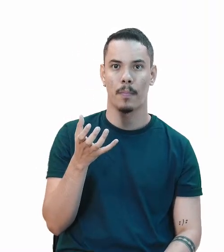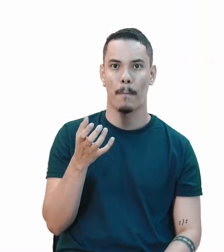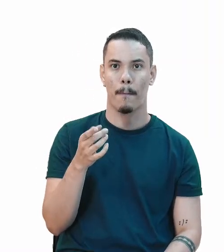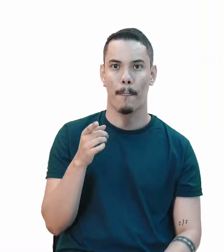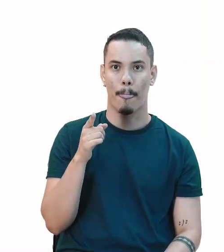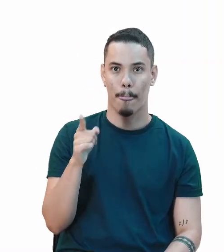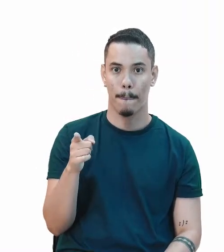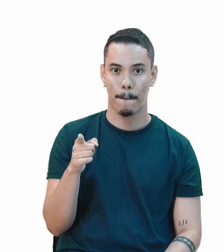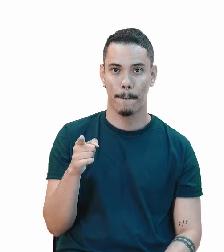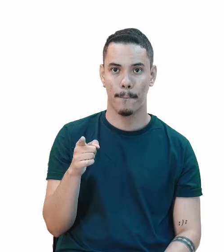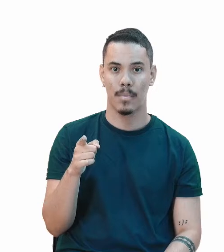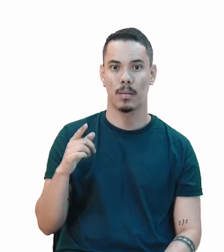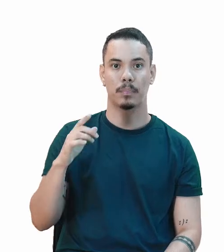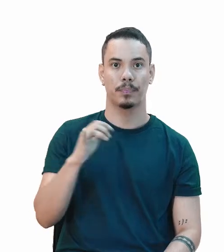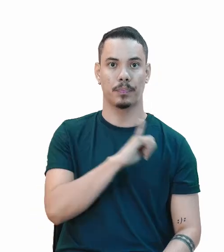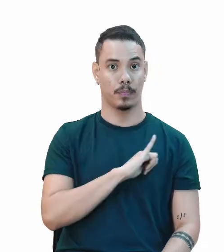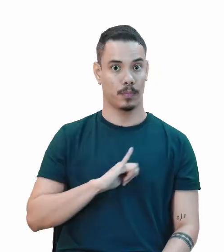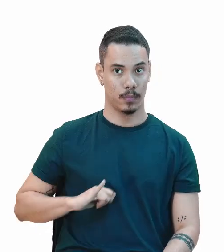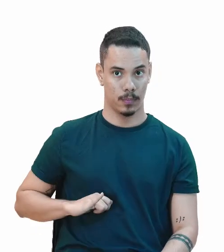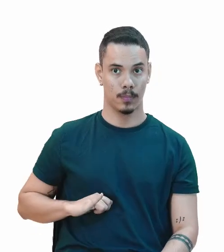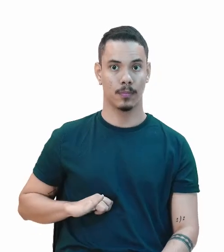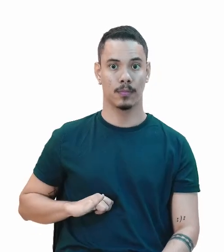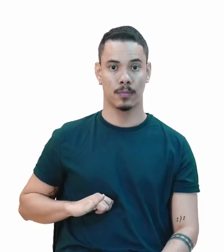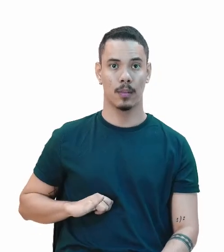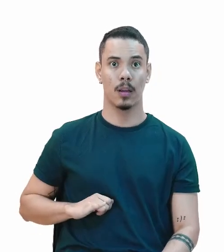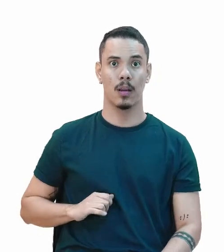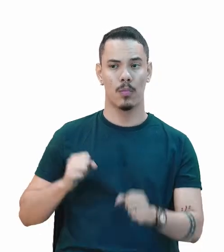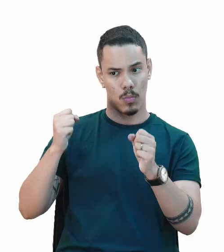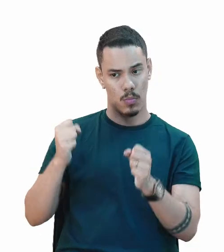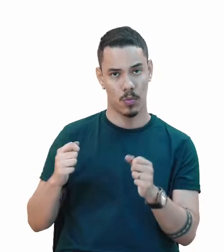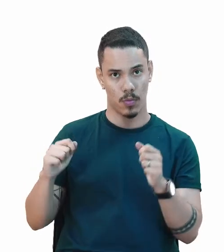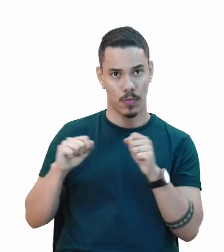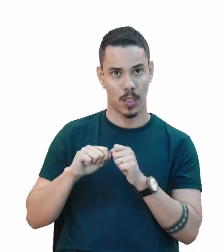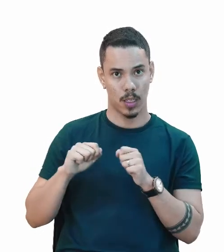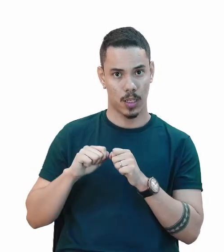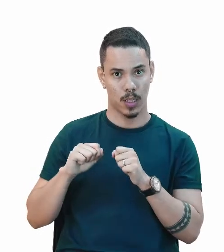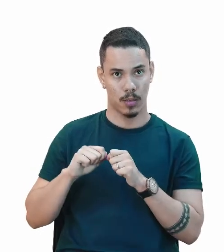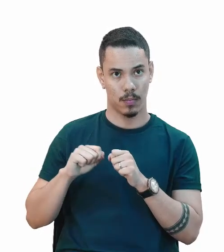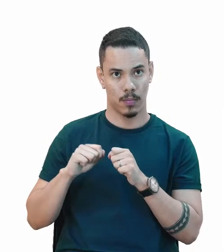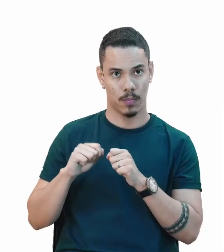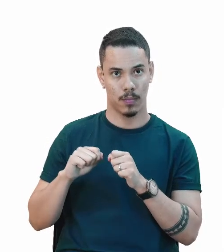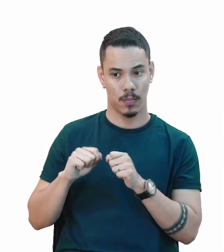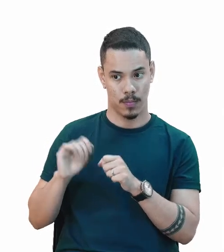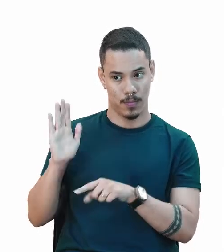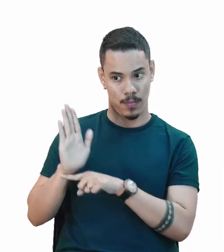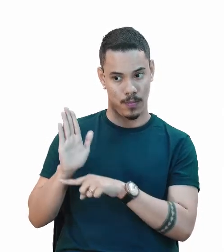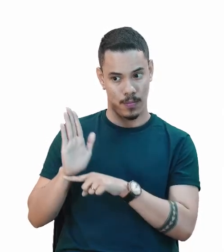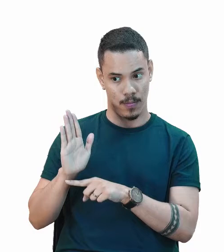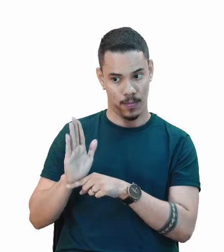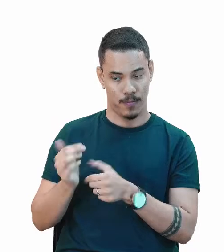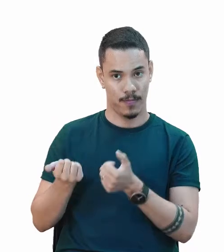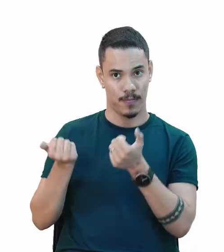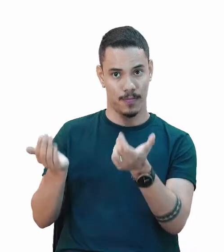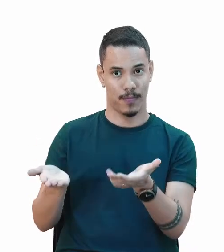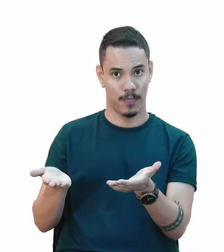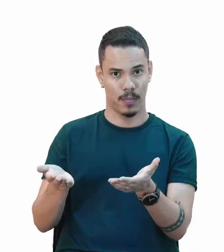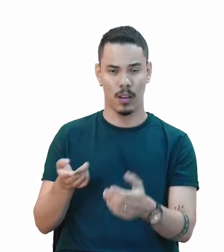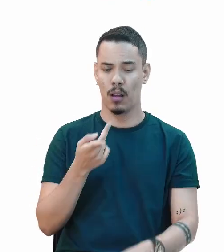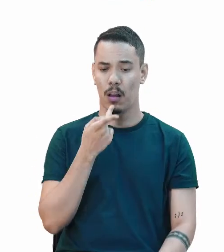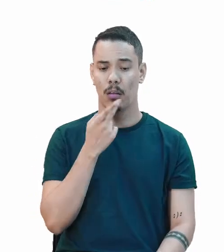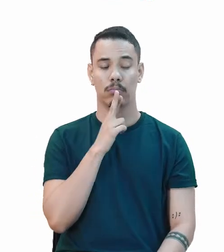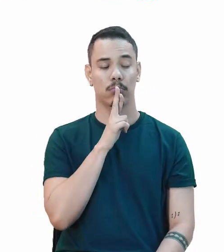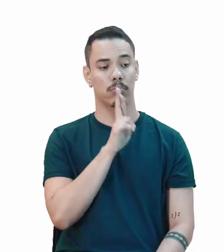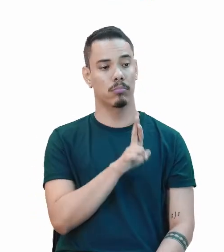Alexandre, como imperador, poderia fazer em seu benefício. E Diógenes